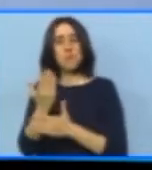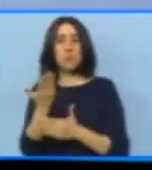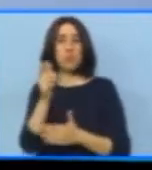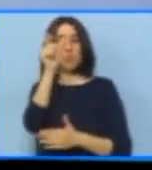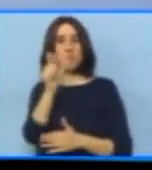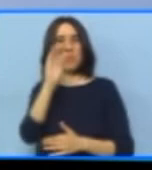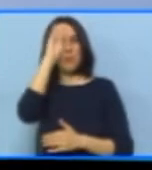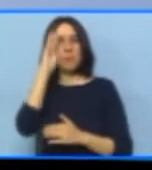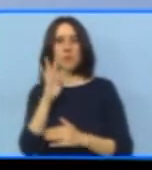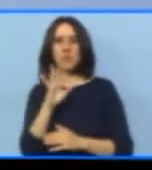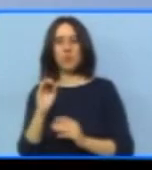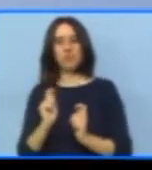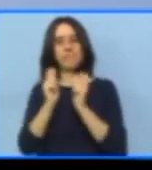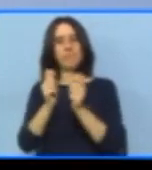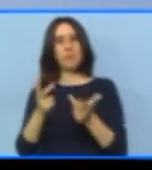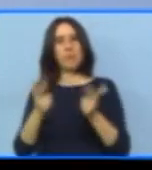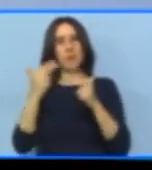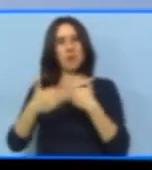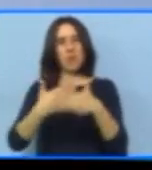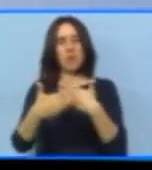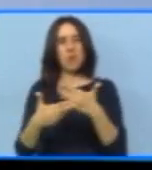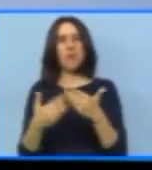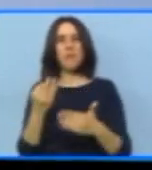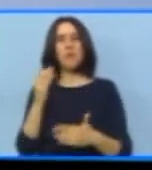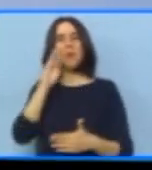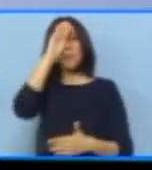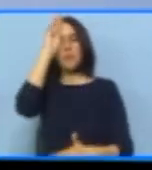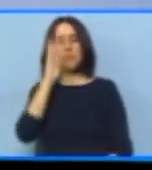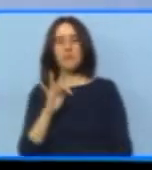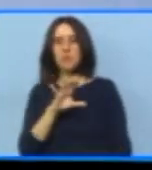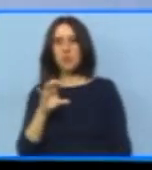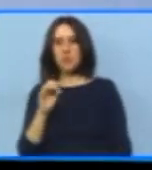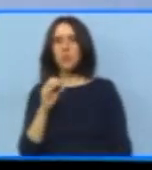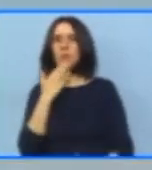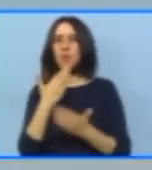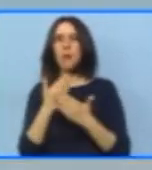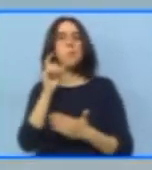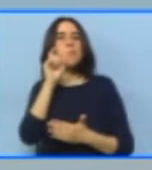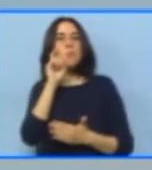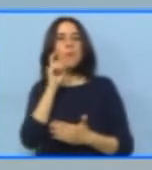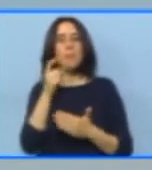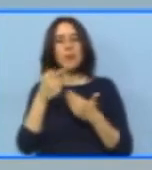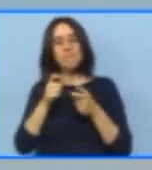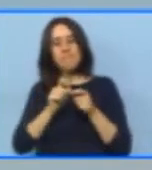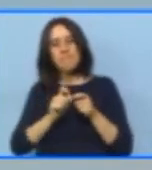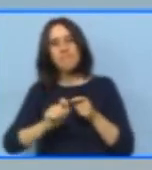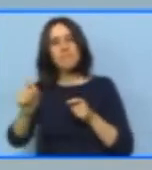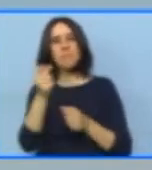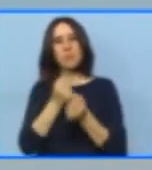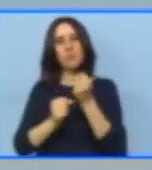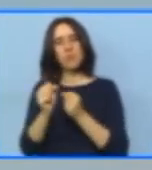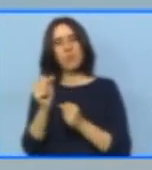liberdade de ação. Também o Papa Francisco está a criar alicerces para a construção para se dar sequência a este movimento que o António